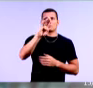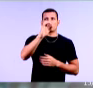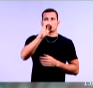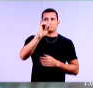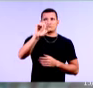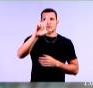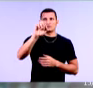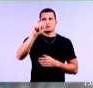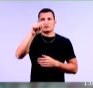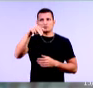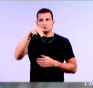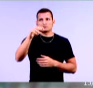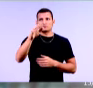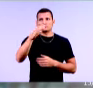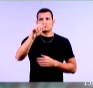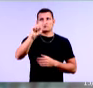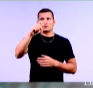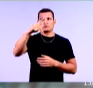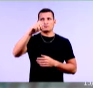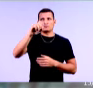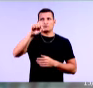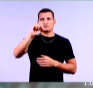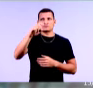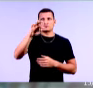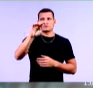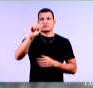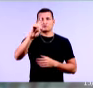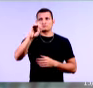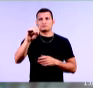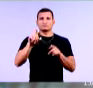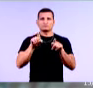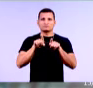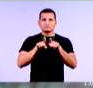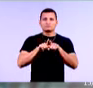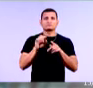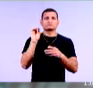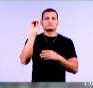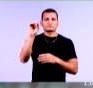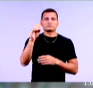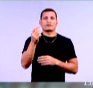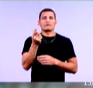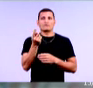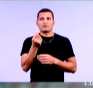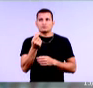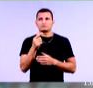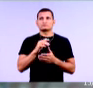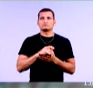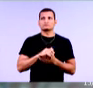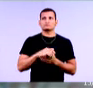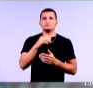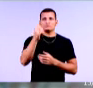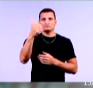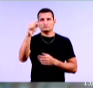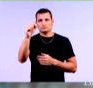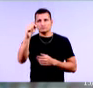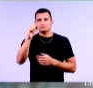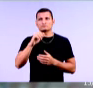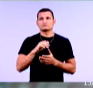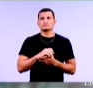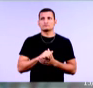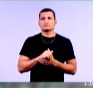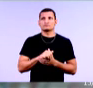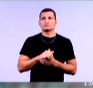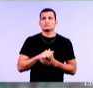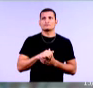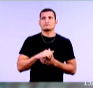também colocamos valores, né? Int idade recebe 18, string nome recebe Zico, char